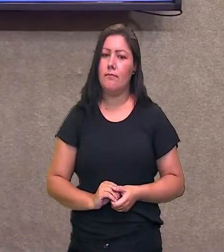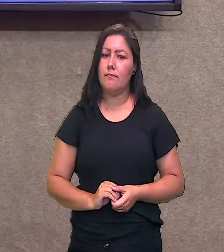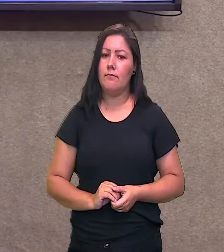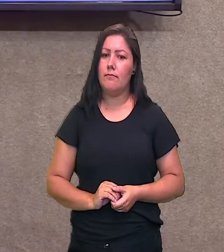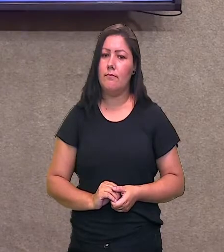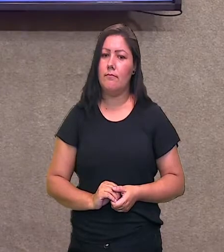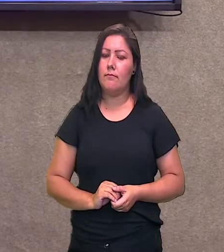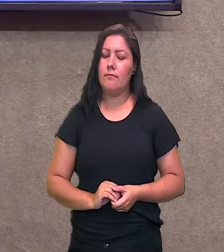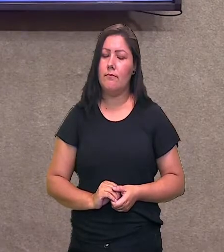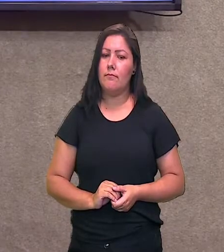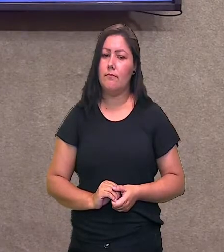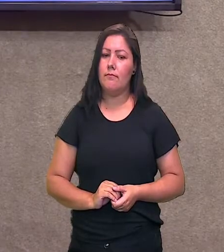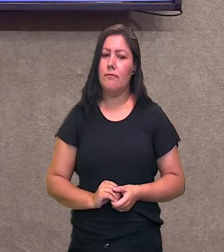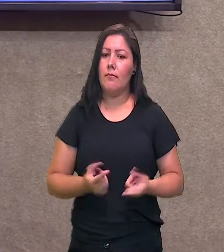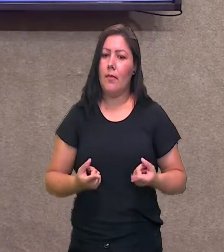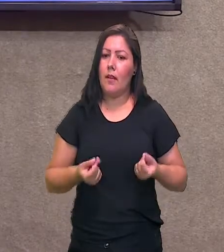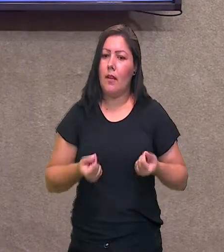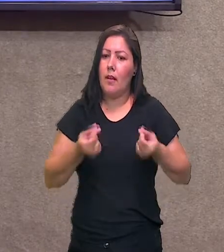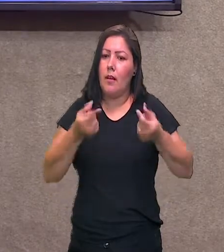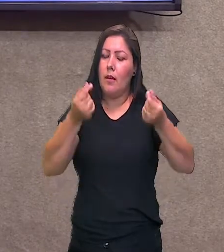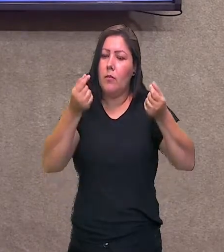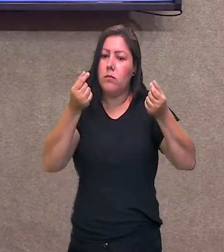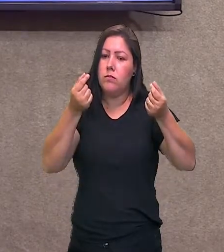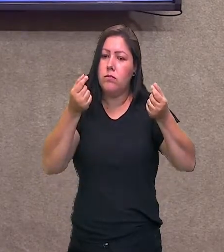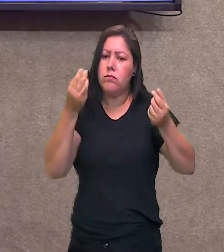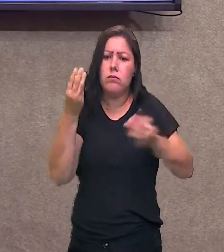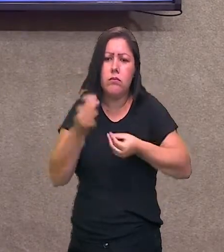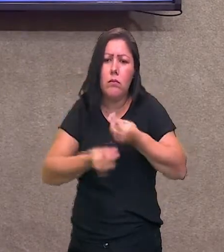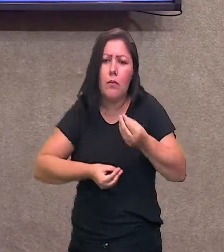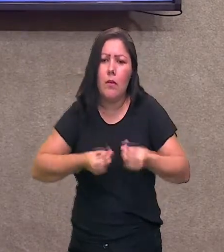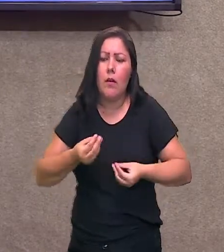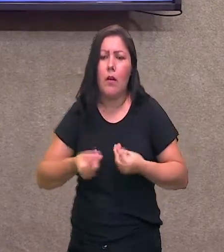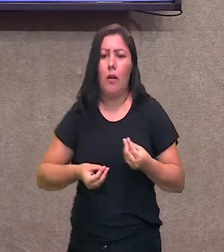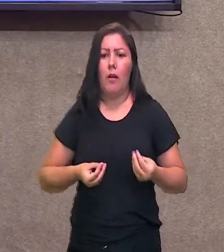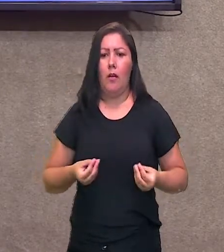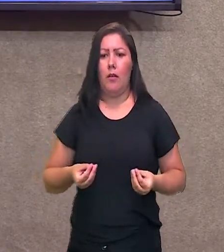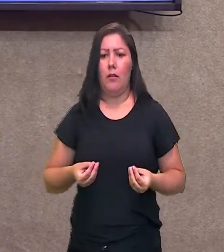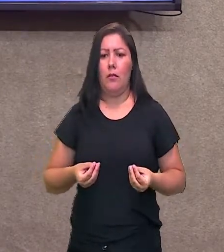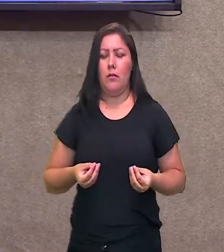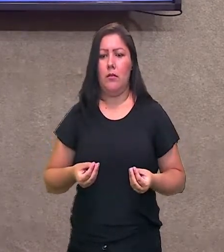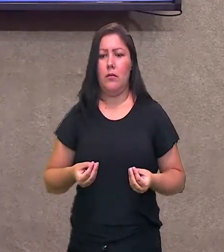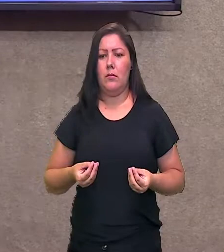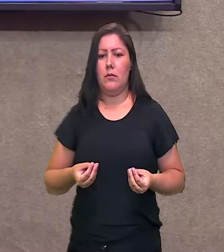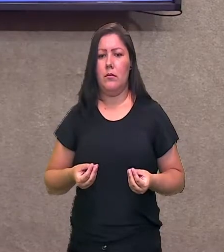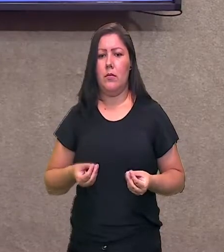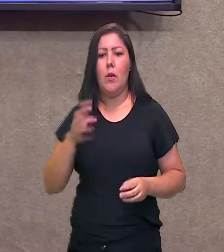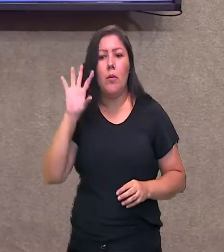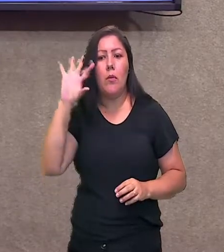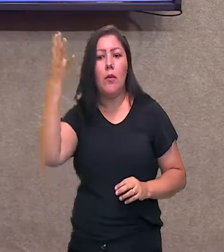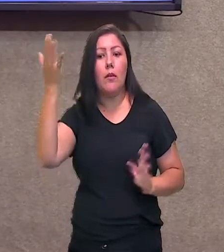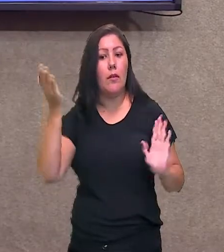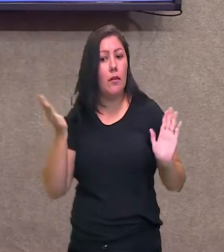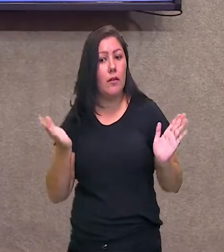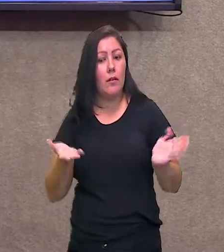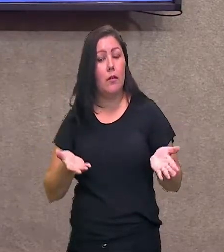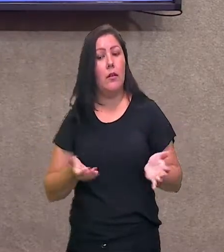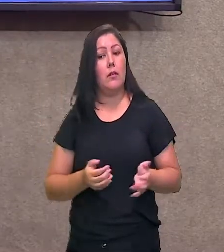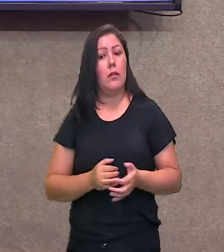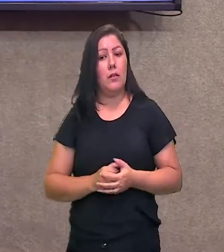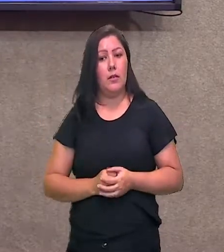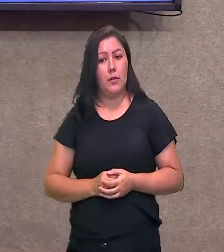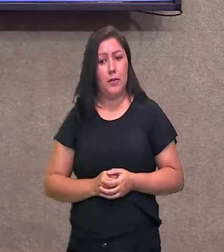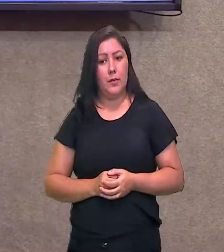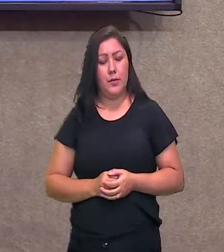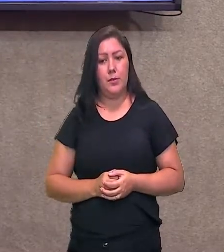como que é, ou de que maneira, né, ele acontece nos nossos no nosso dia a